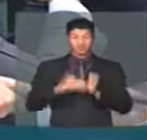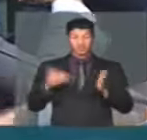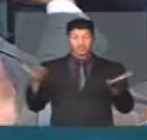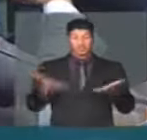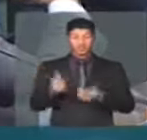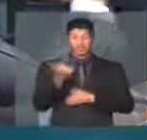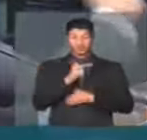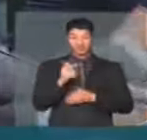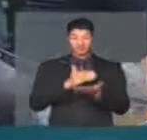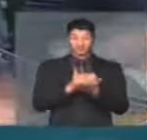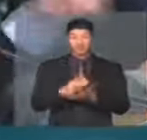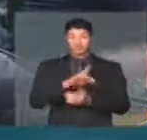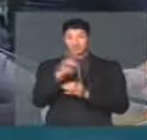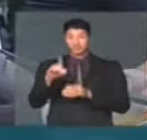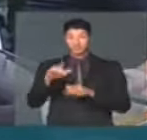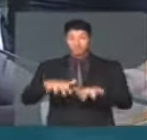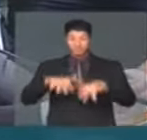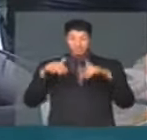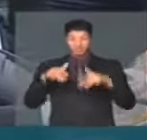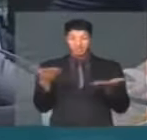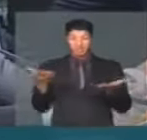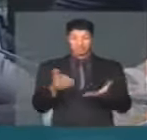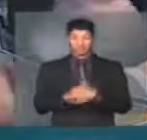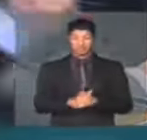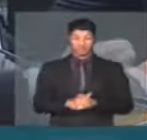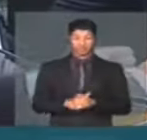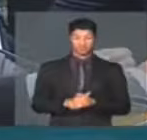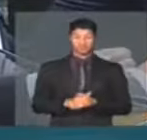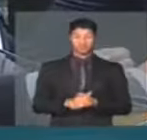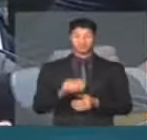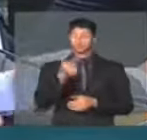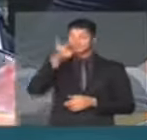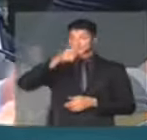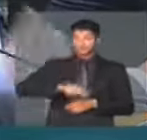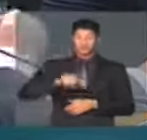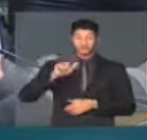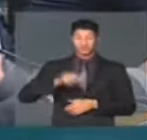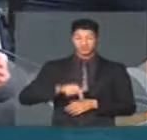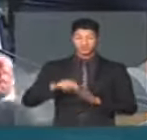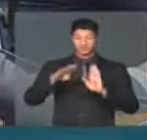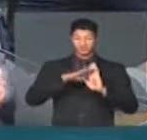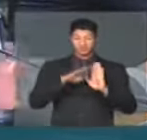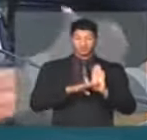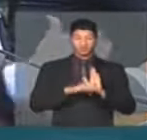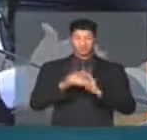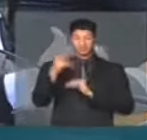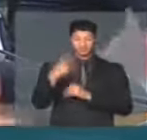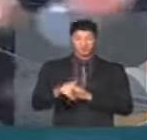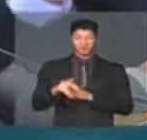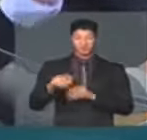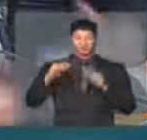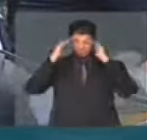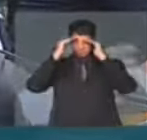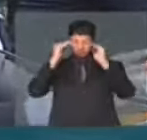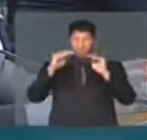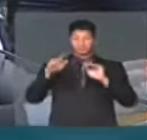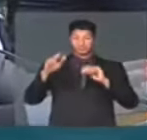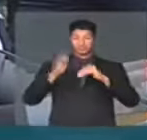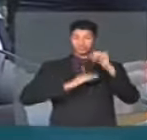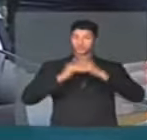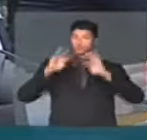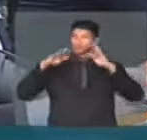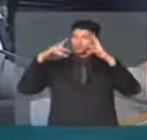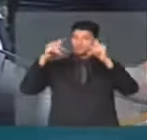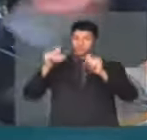até agora não ter iniciado a ordem do dia no plenário. Mais uma vez, é a pauta dele que prevalece sobre a pauta